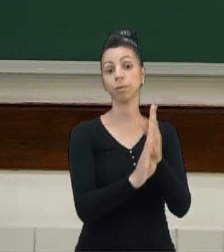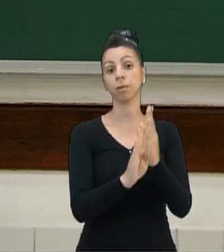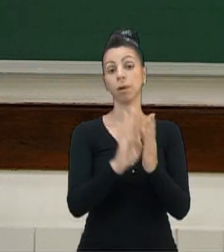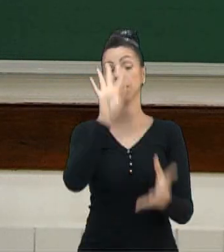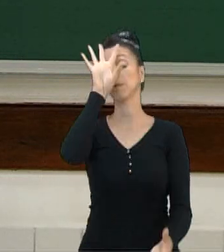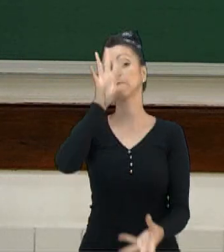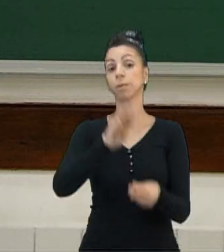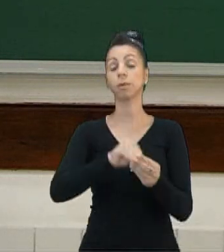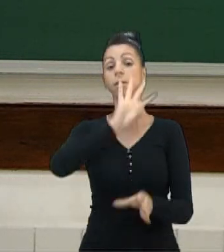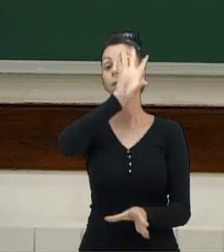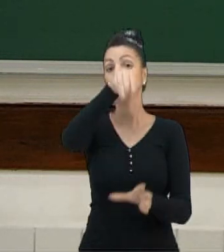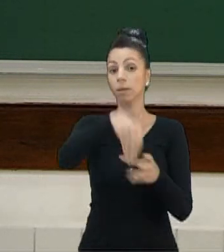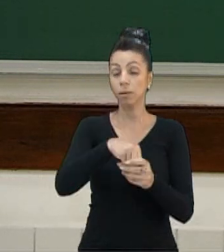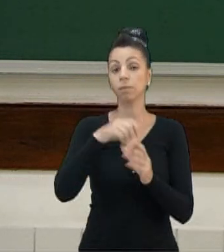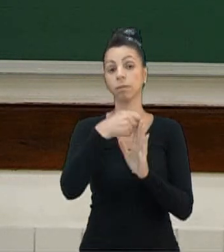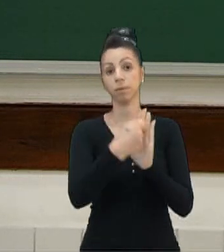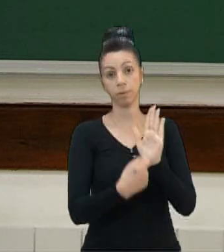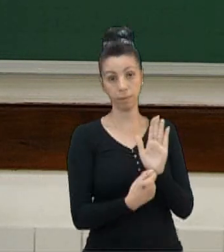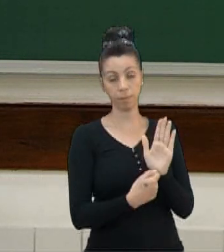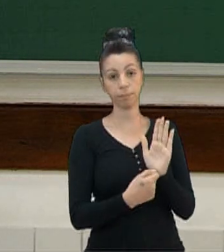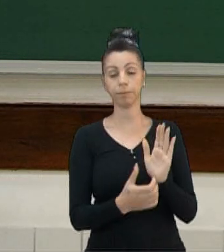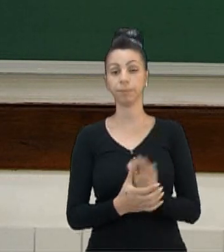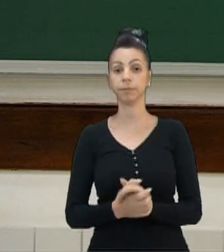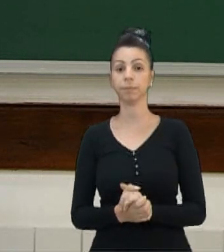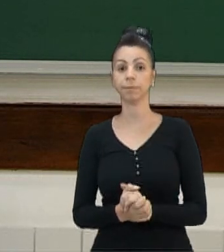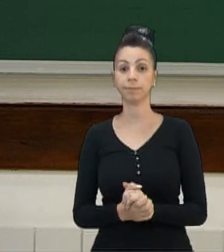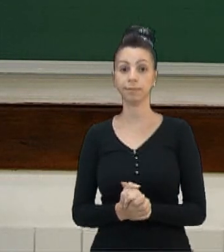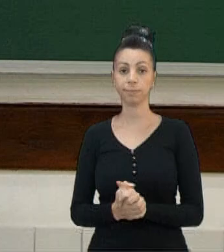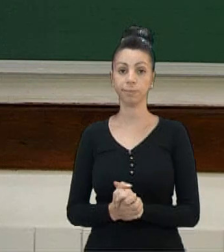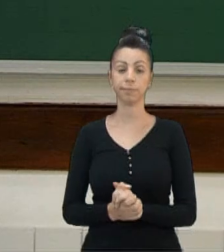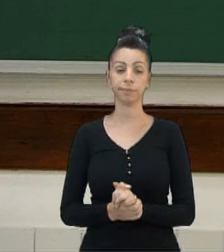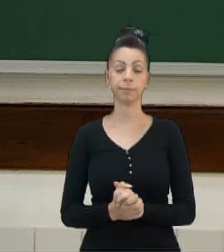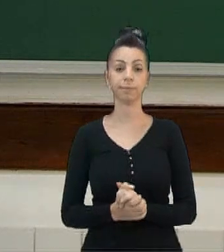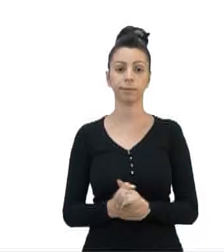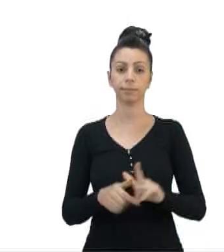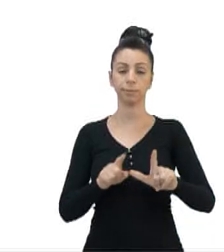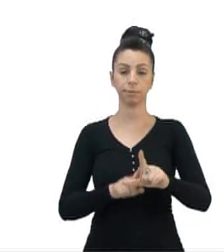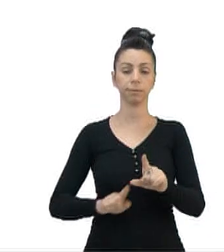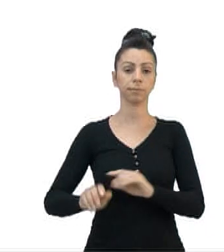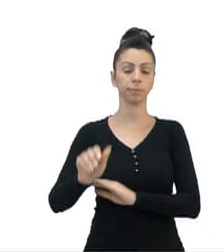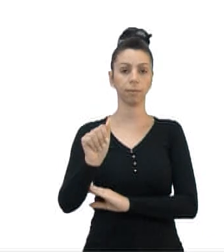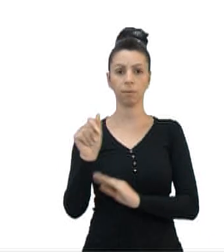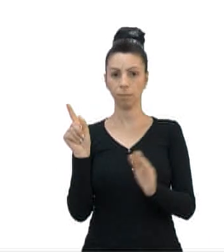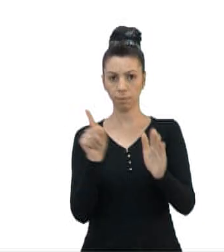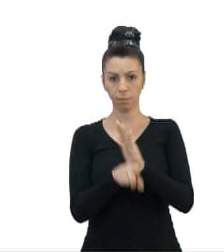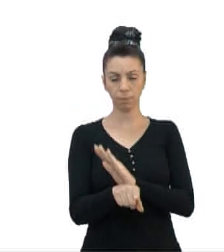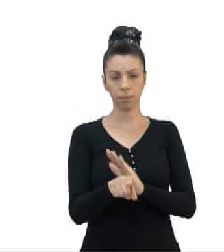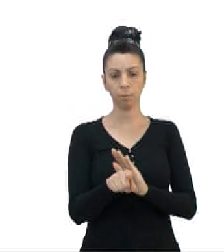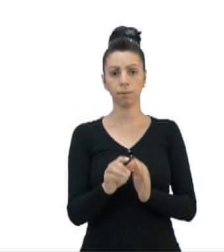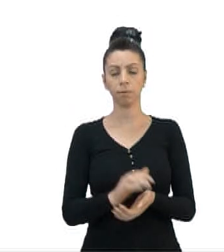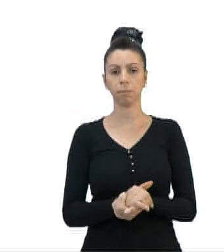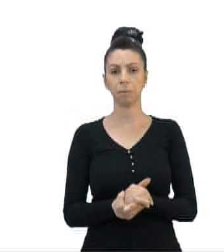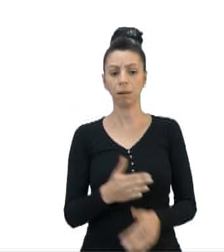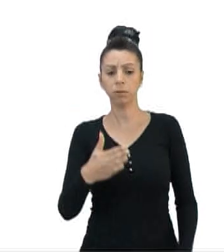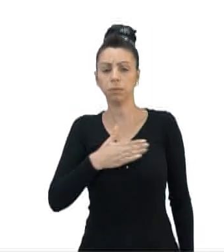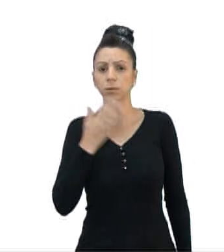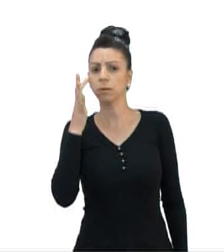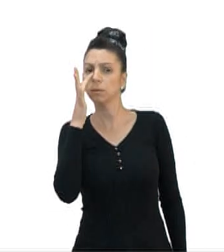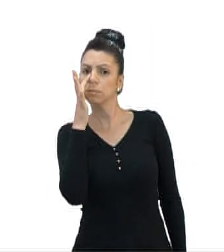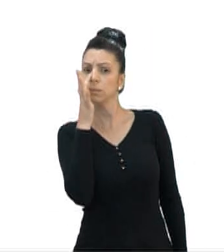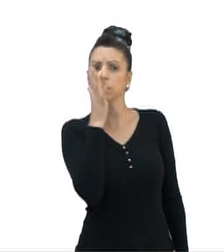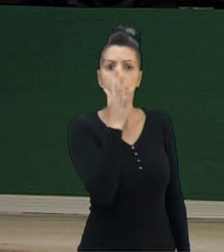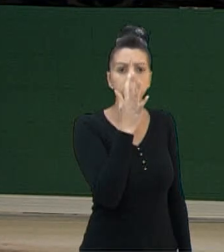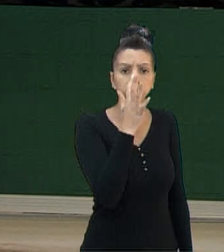texto dentro do texto também, né? Então vamos lá? Na letra A, eu perguntei para você esse assustamento do